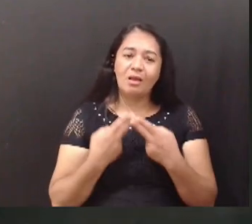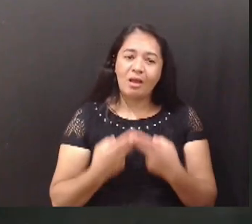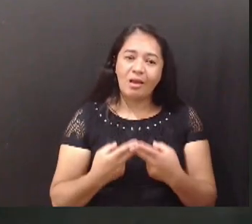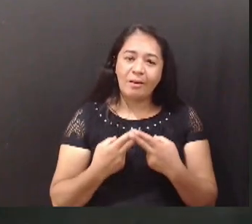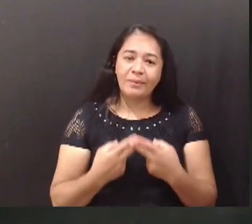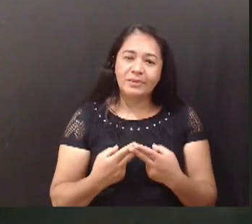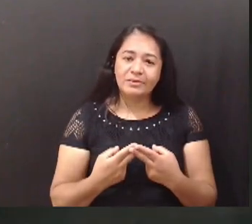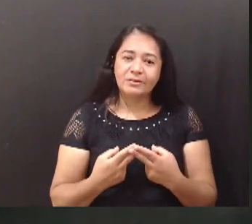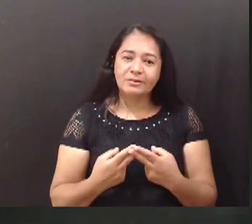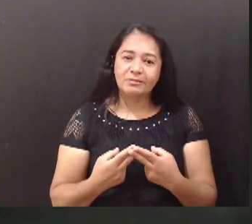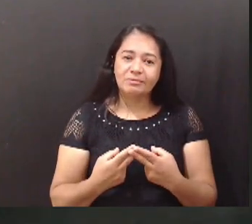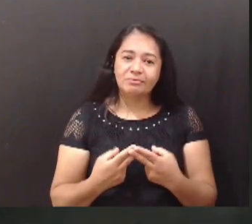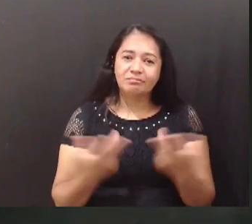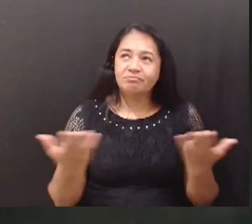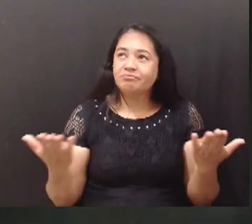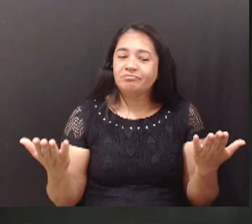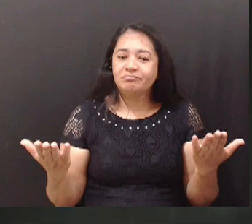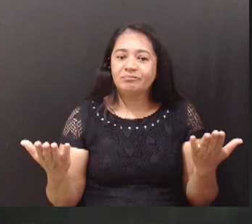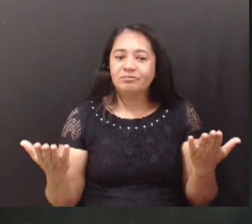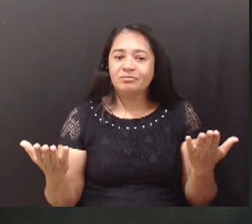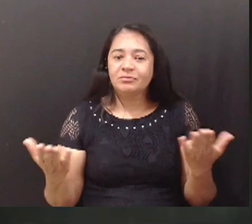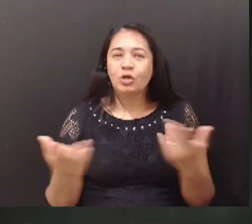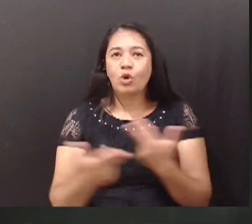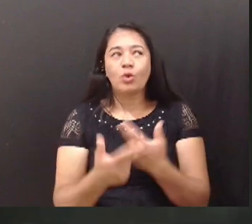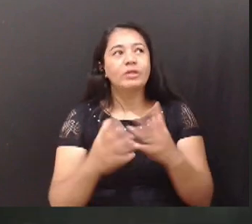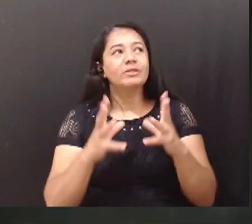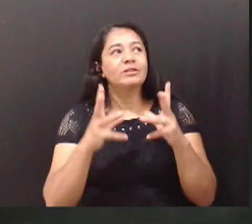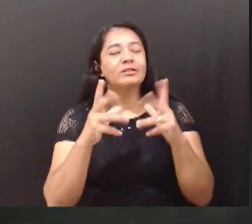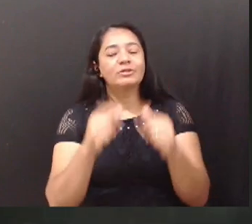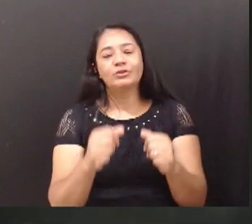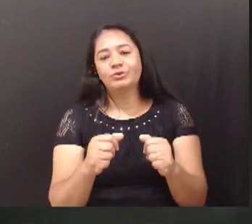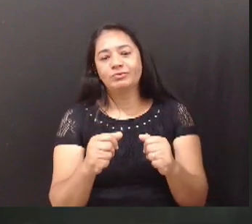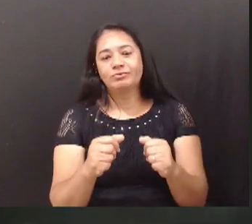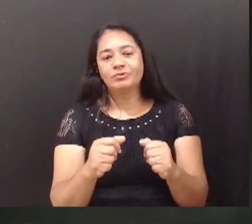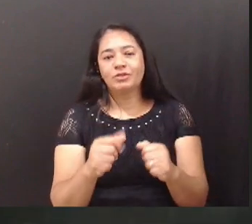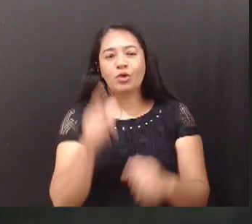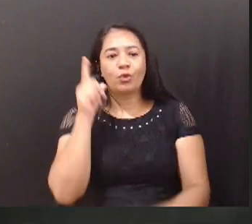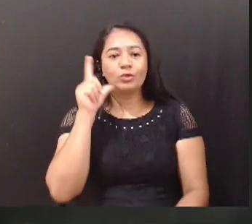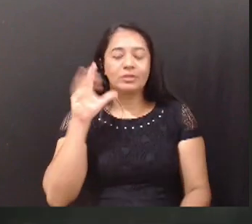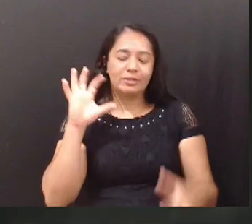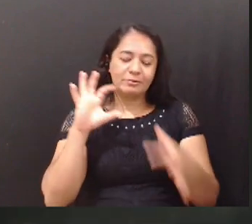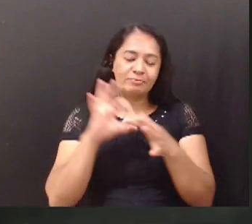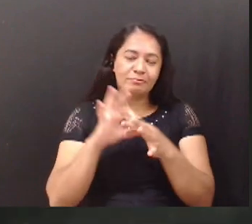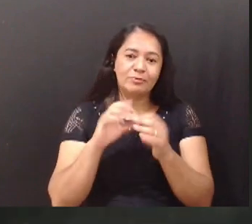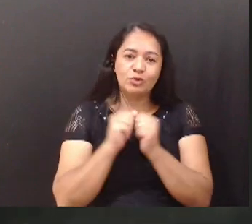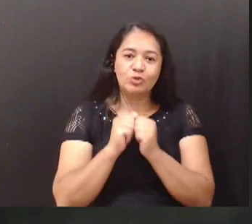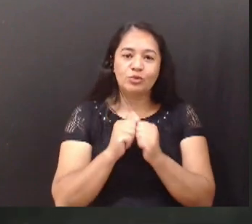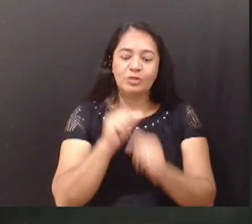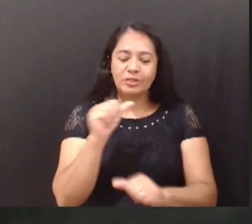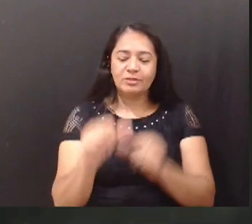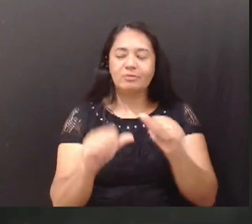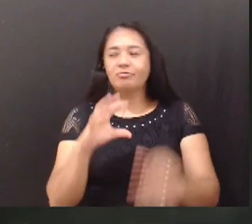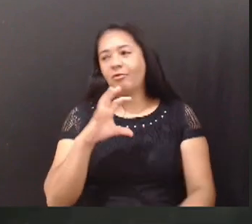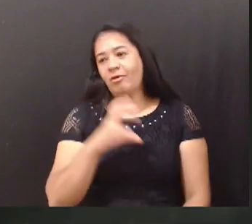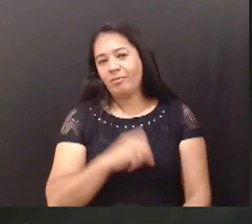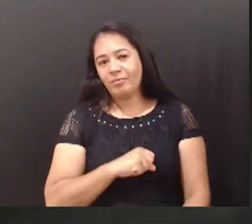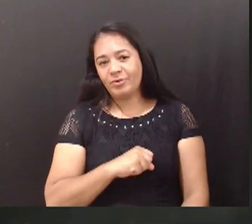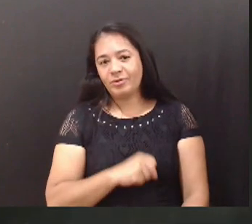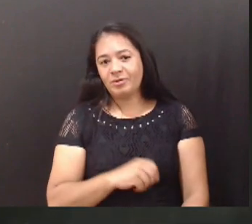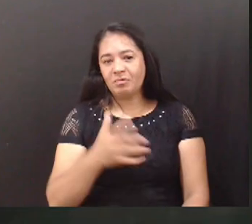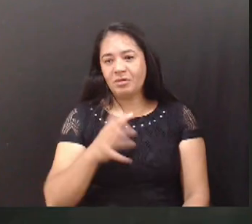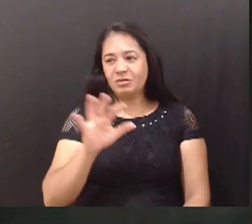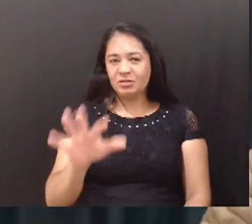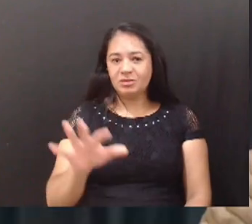são tantas coisas para você poder juntar Para se transformar em amor. Eu acho que é mais ou menos isso, né? É uma